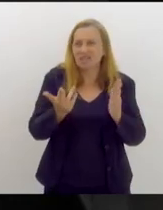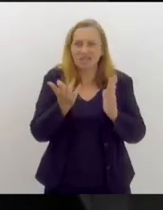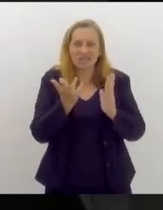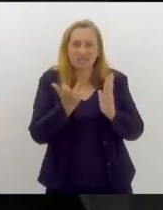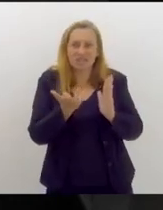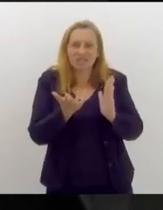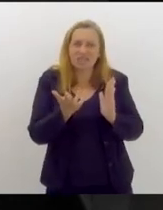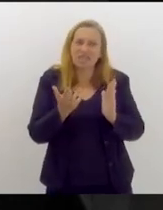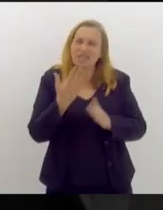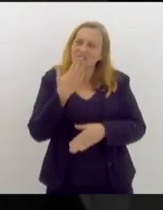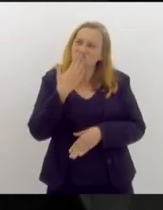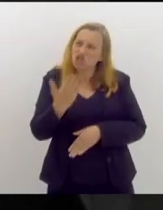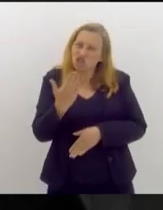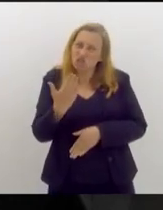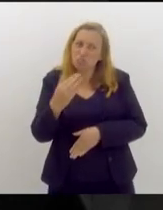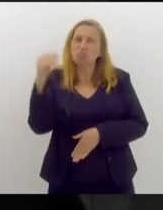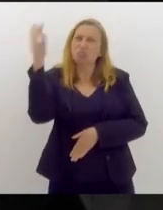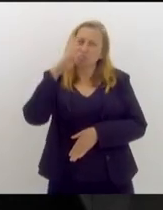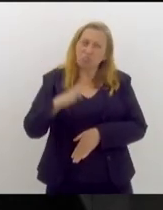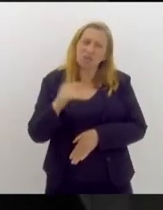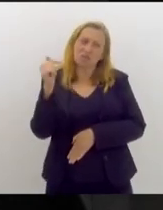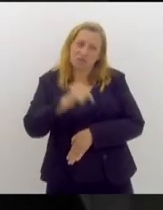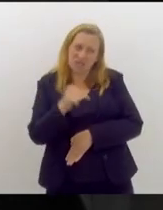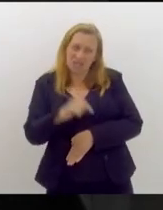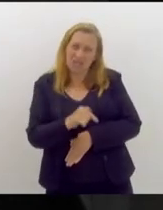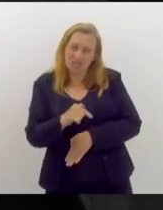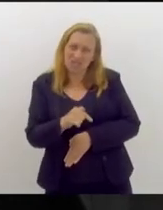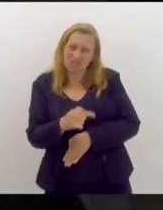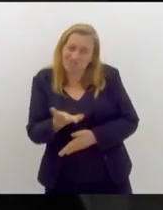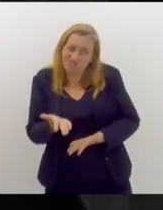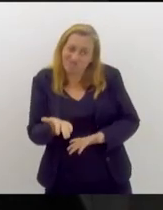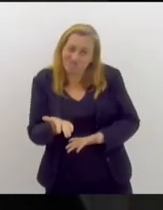desse tipo dessa ordem grandeza